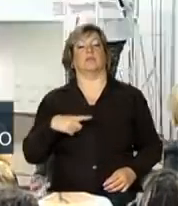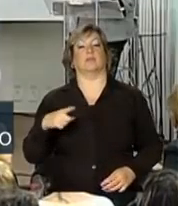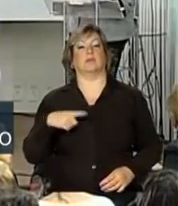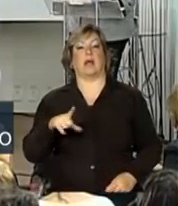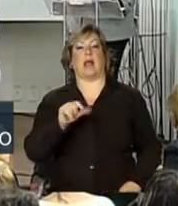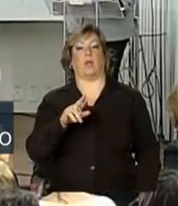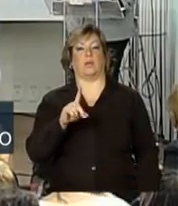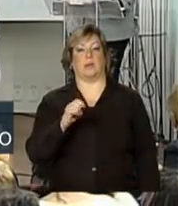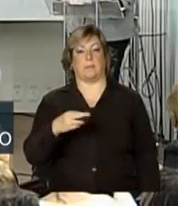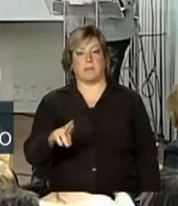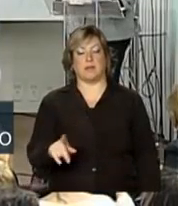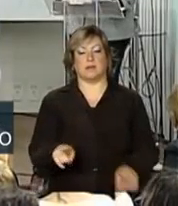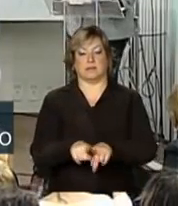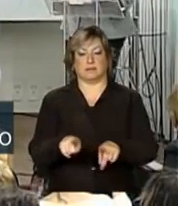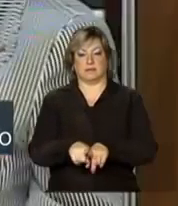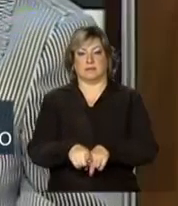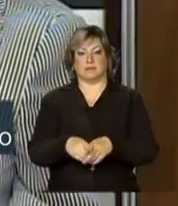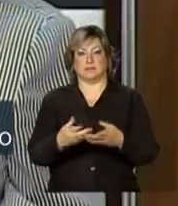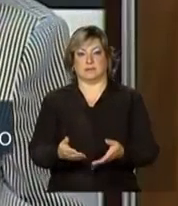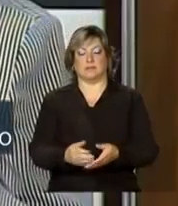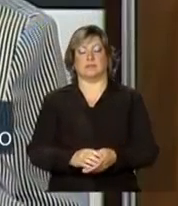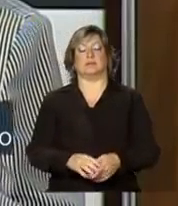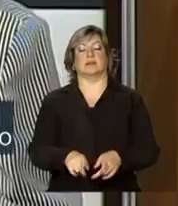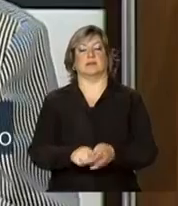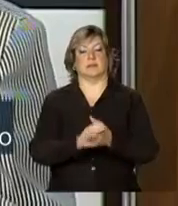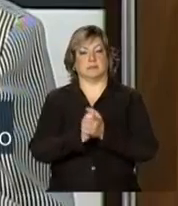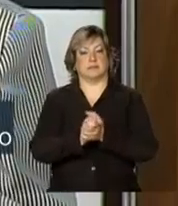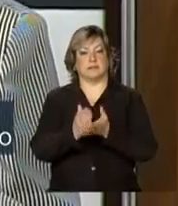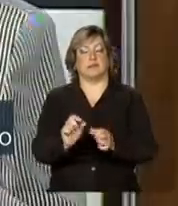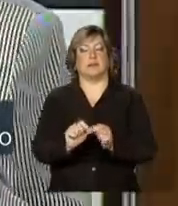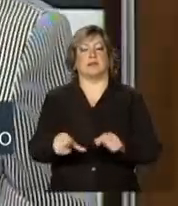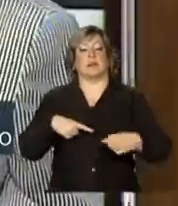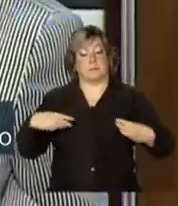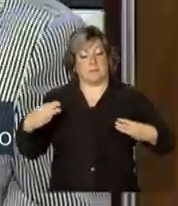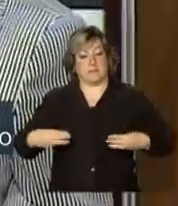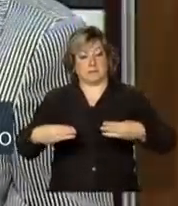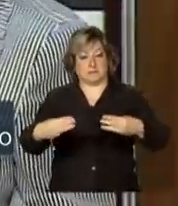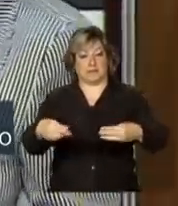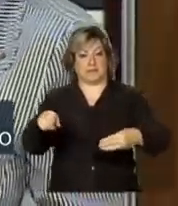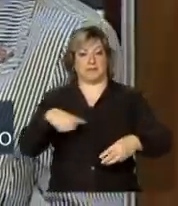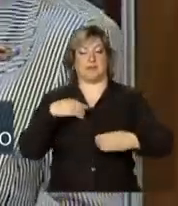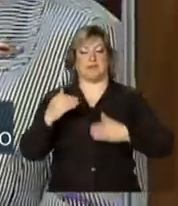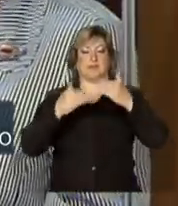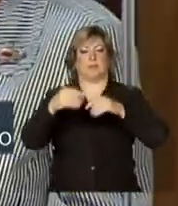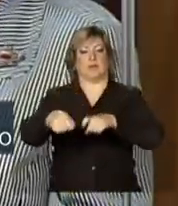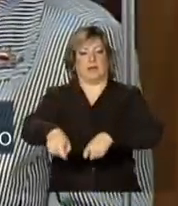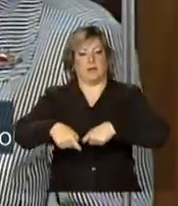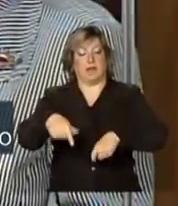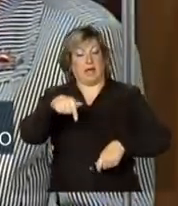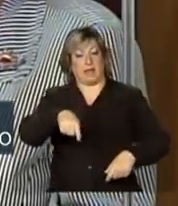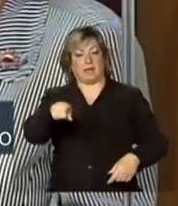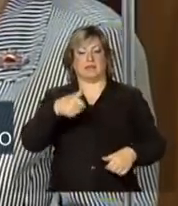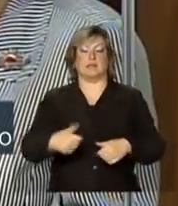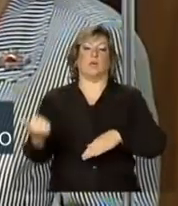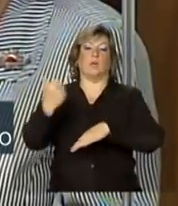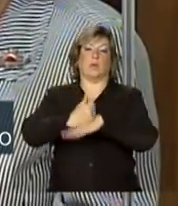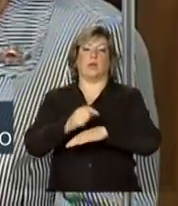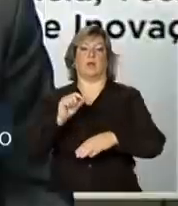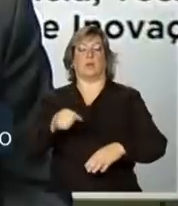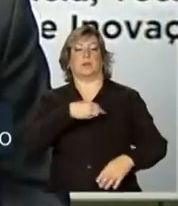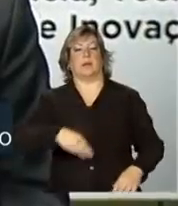Miller, do Ministério do Desenvolvimento Agrário, aqui neste ato representando o ministro Pepe